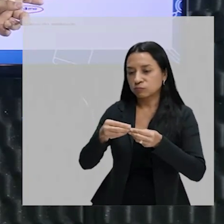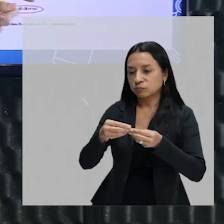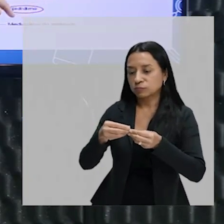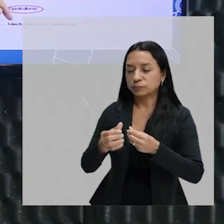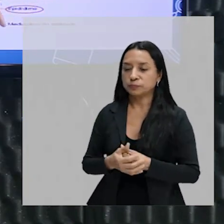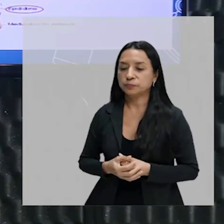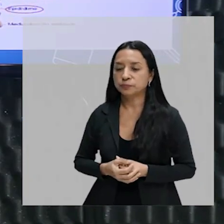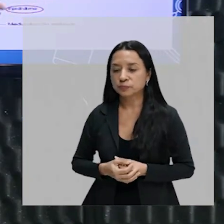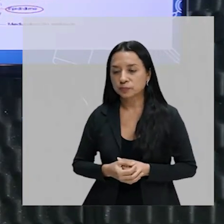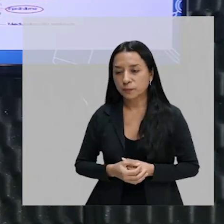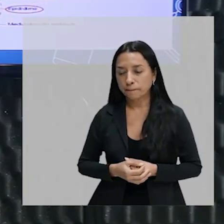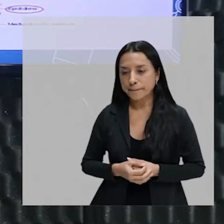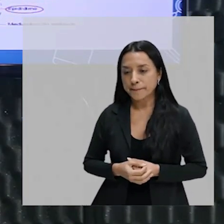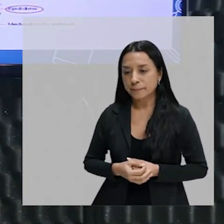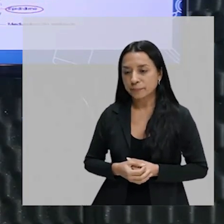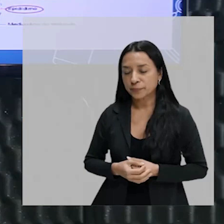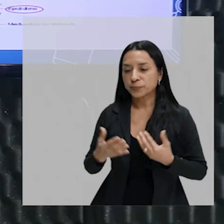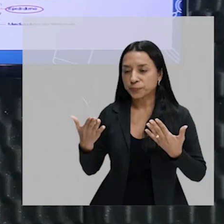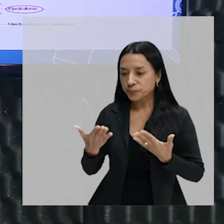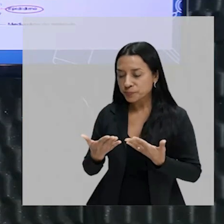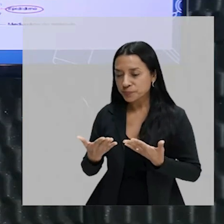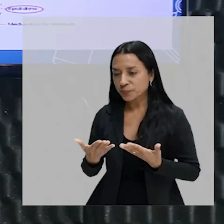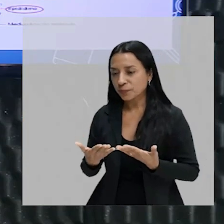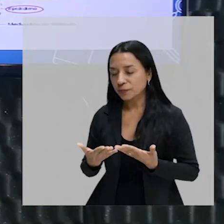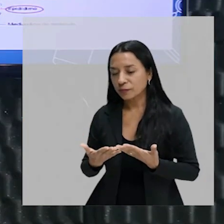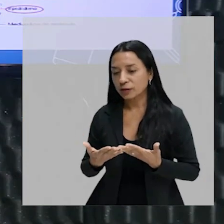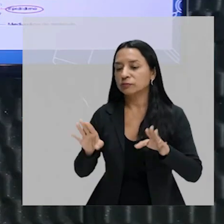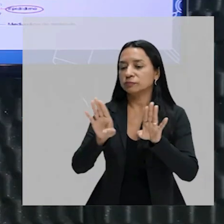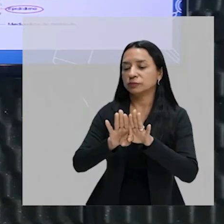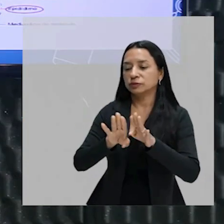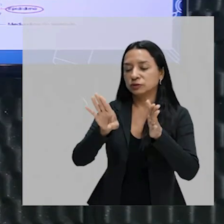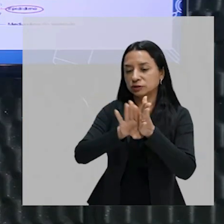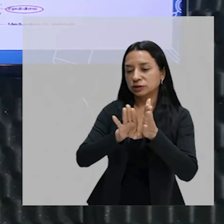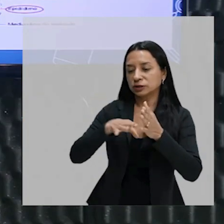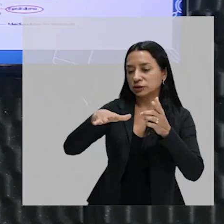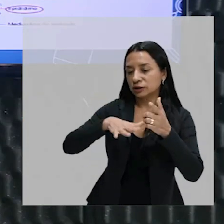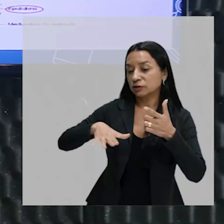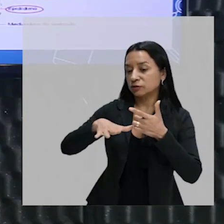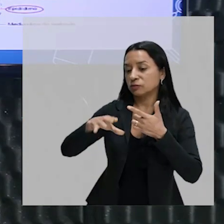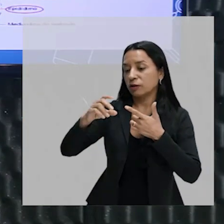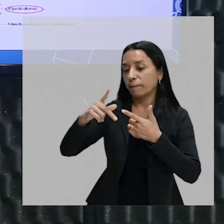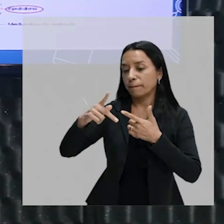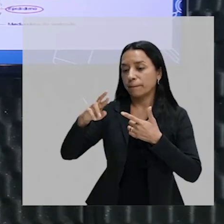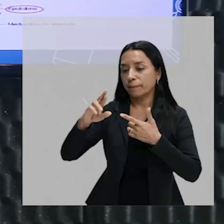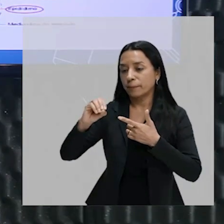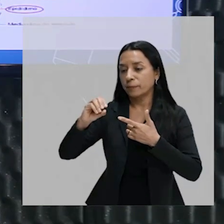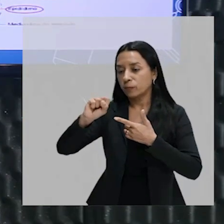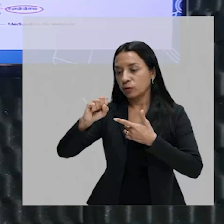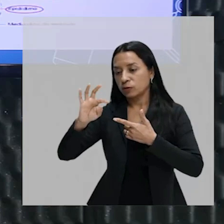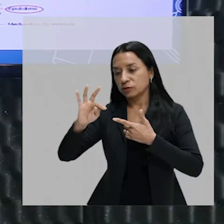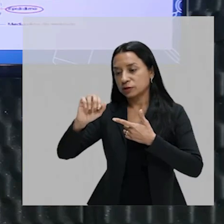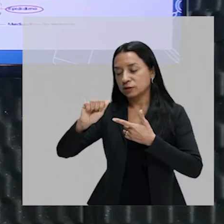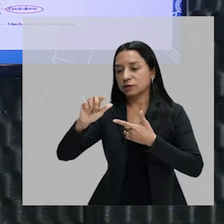líquido nutritivo tá E aí vai também chegar na região da próstata que é